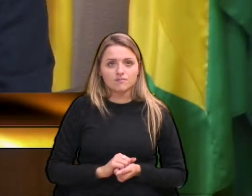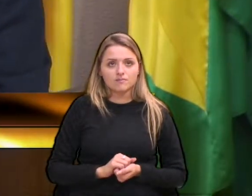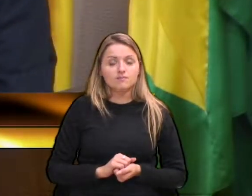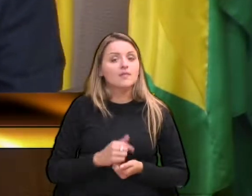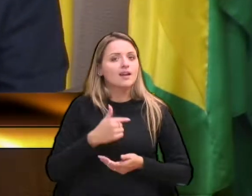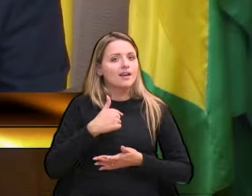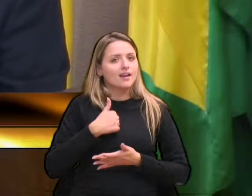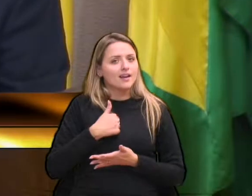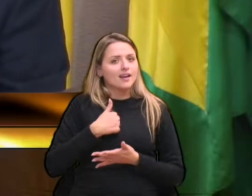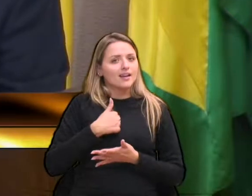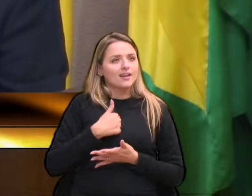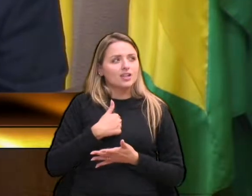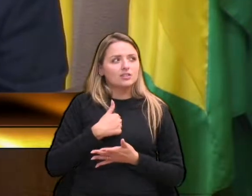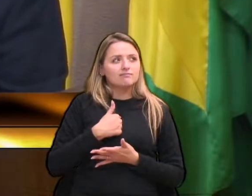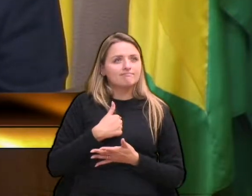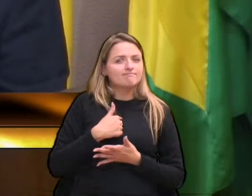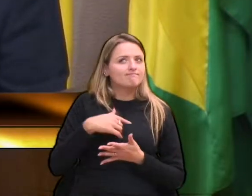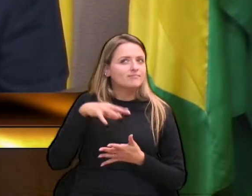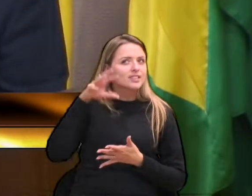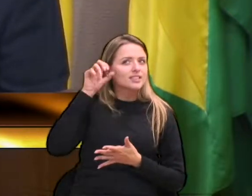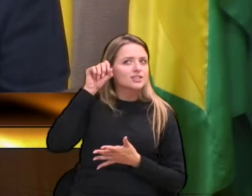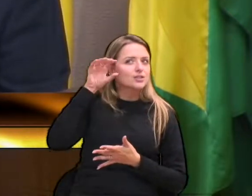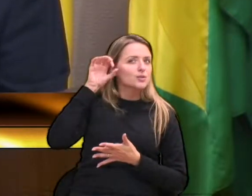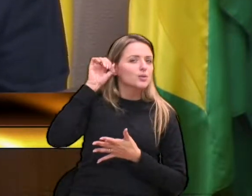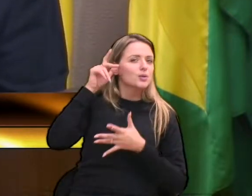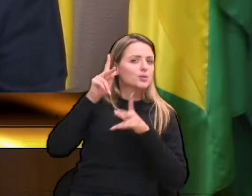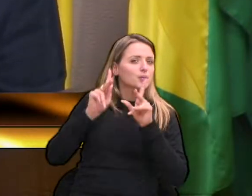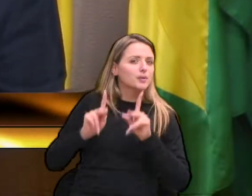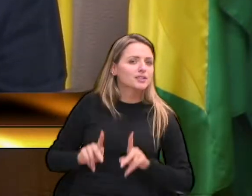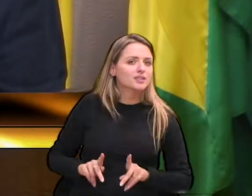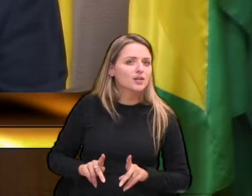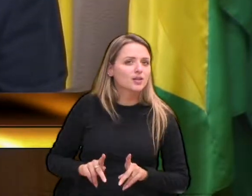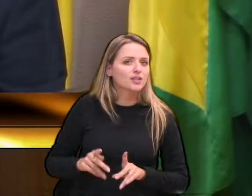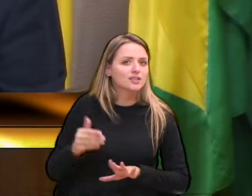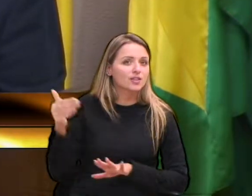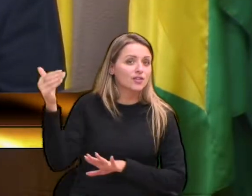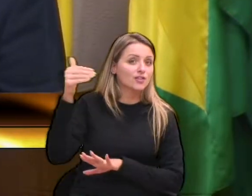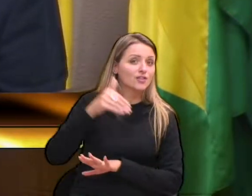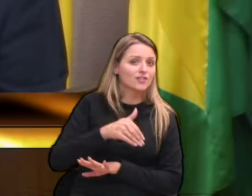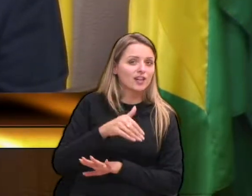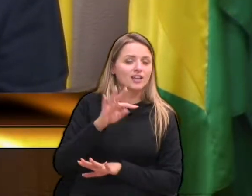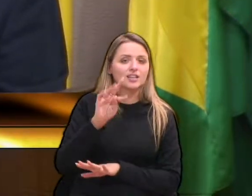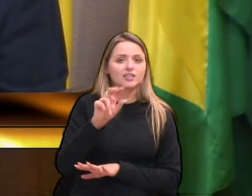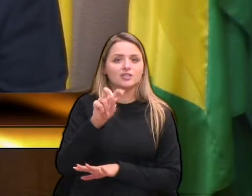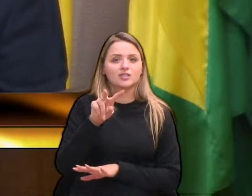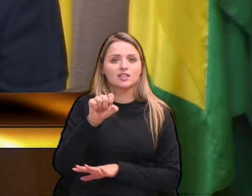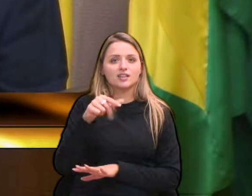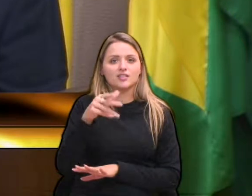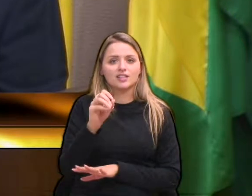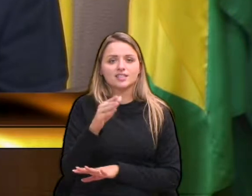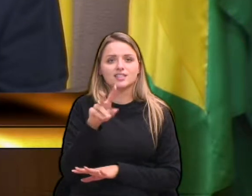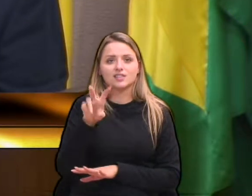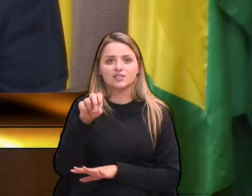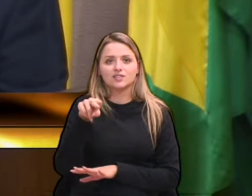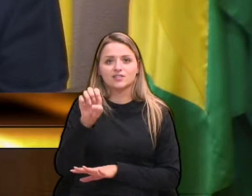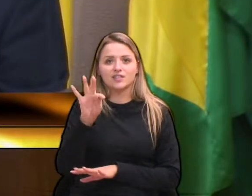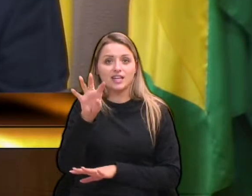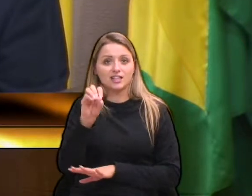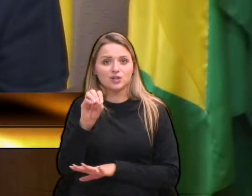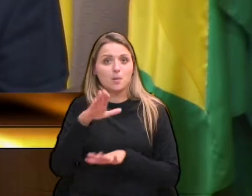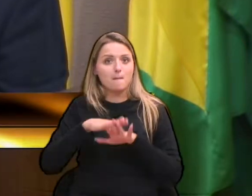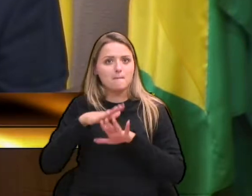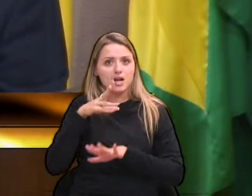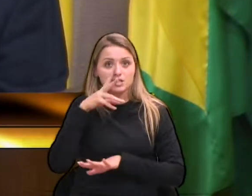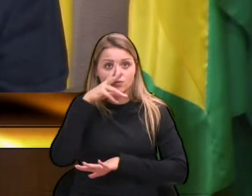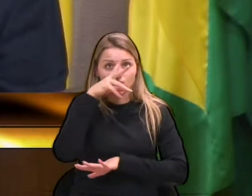Ouço vozes, são roncos, vendo travessão vêneto, estão aumentando o tom,